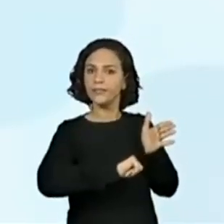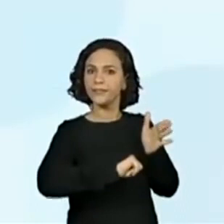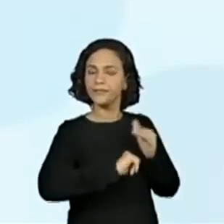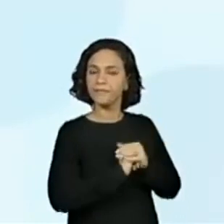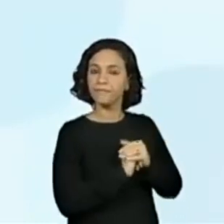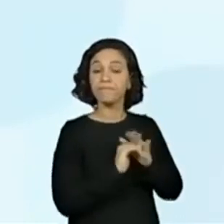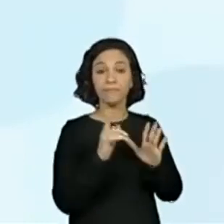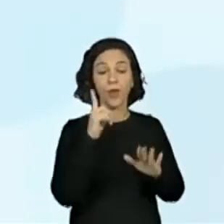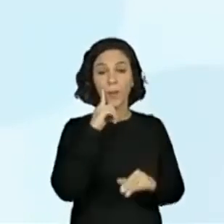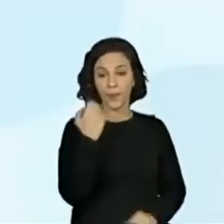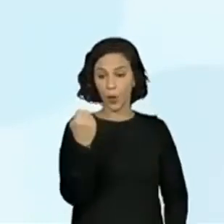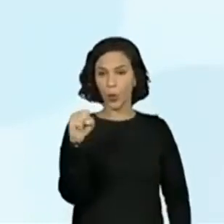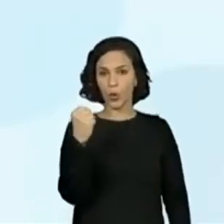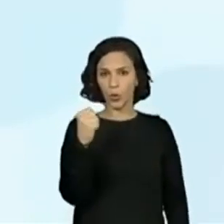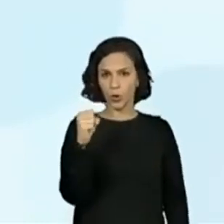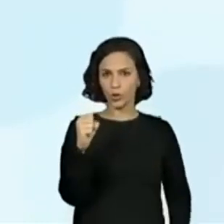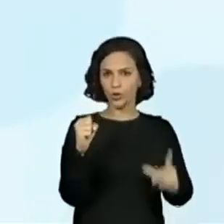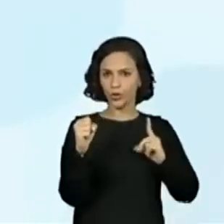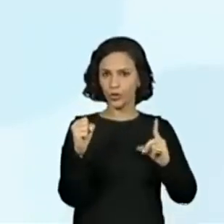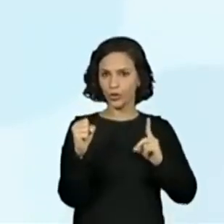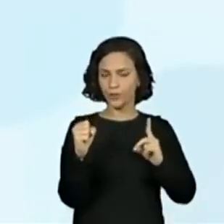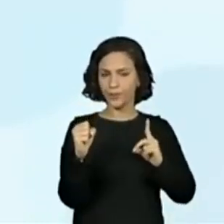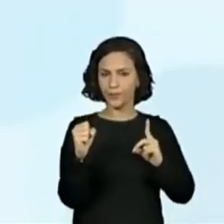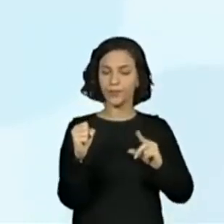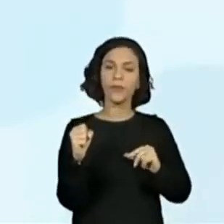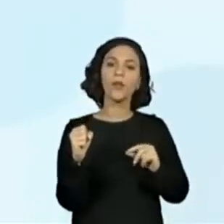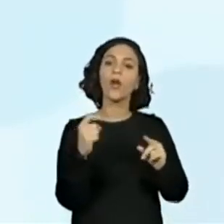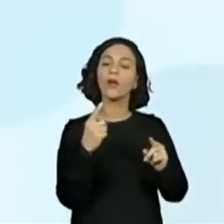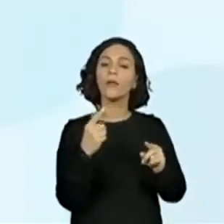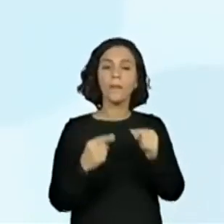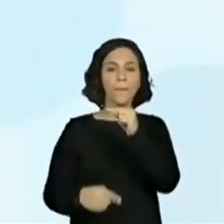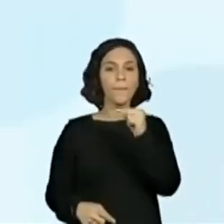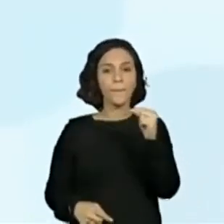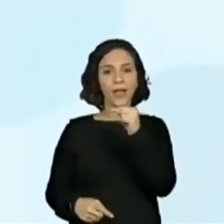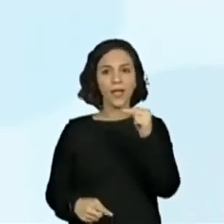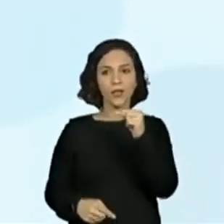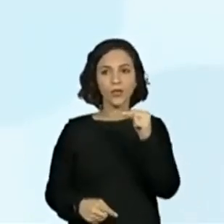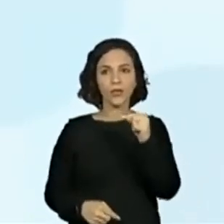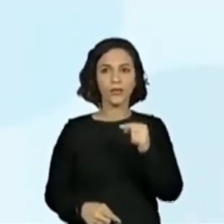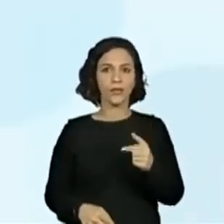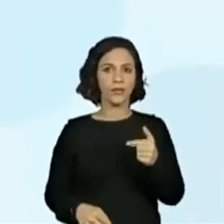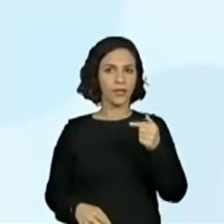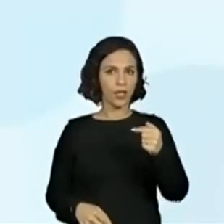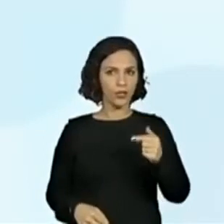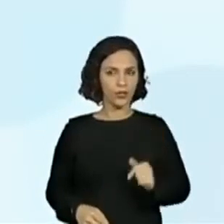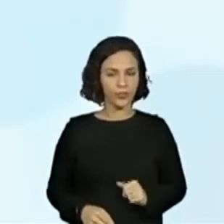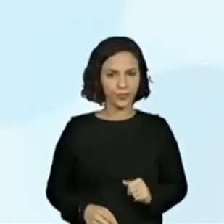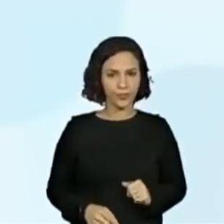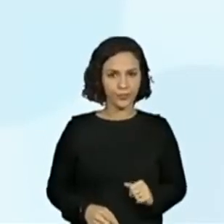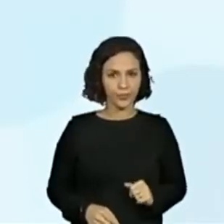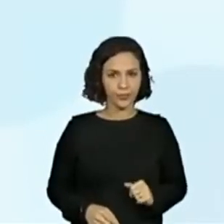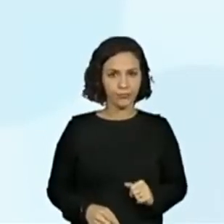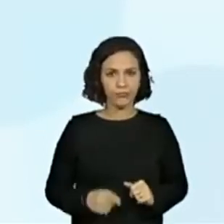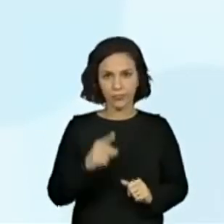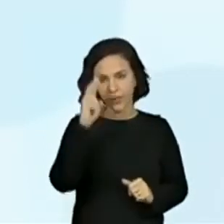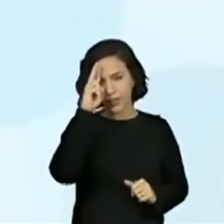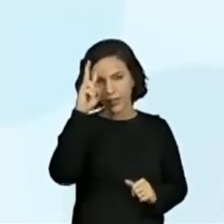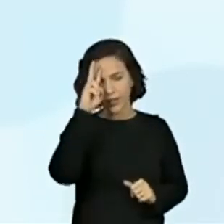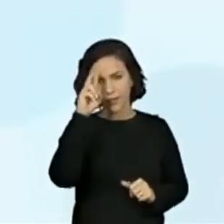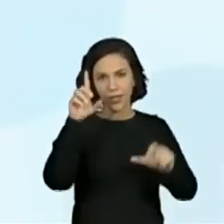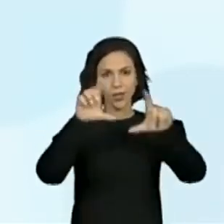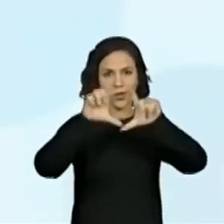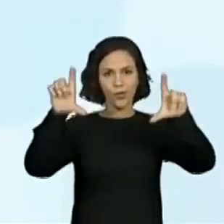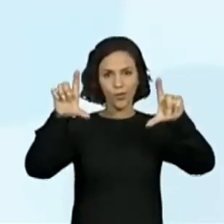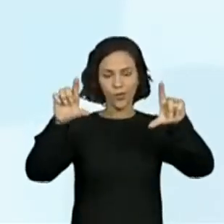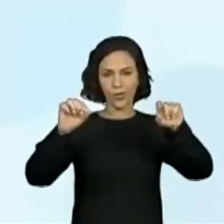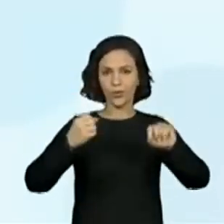Eu tinha 8 unidades e retirei ou subtraí 7. Vocês se lembram lá do quadro numérico que nós